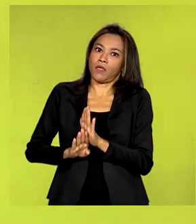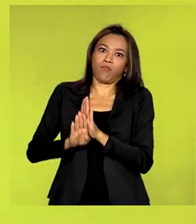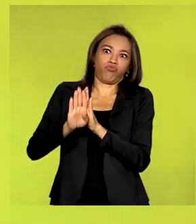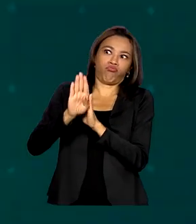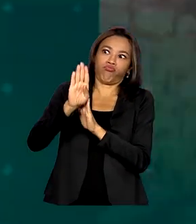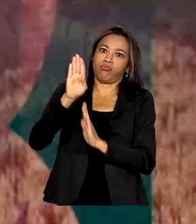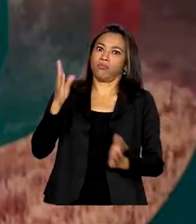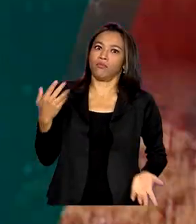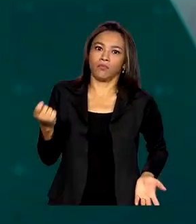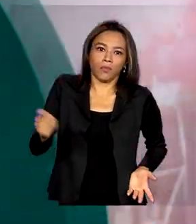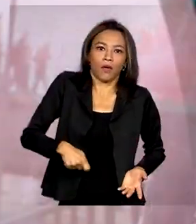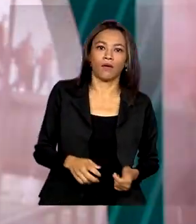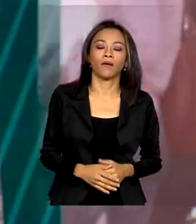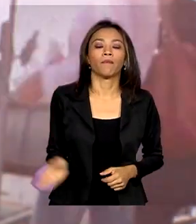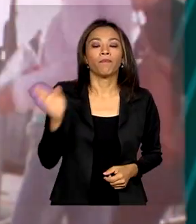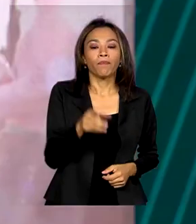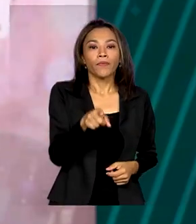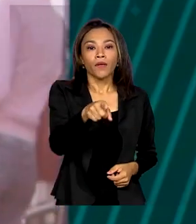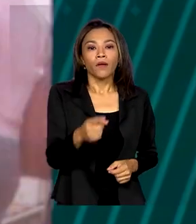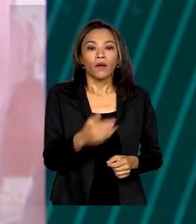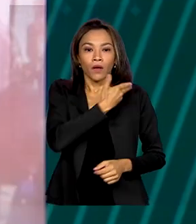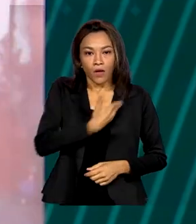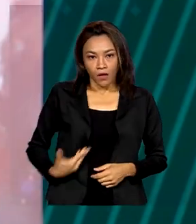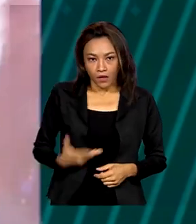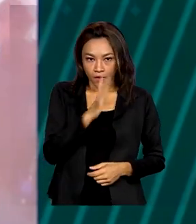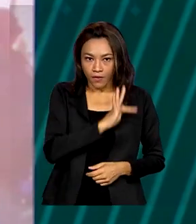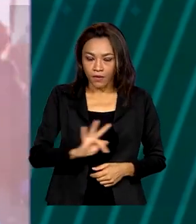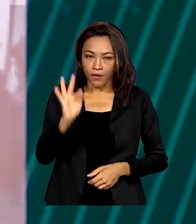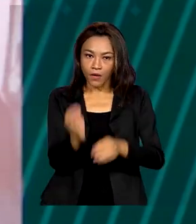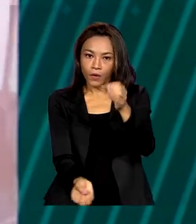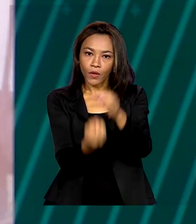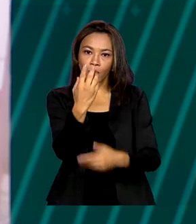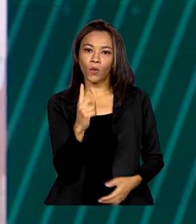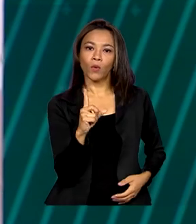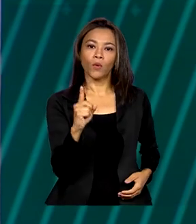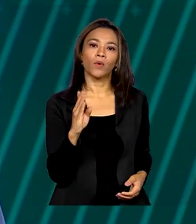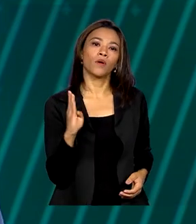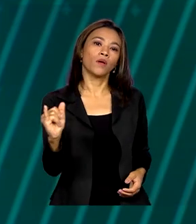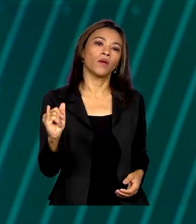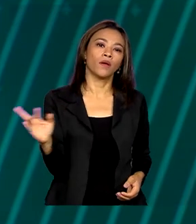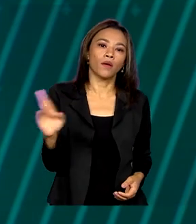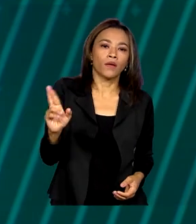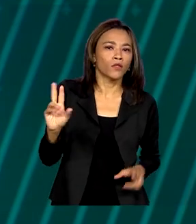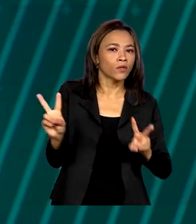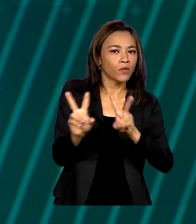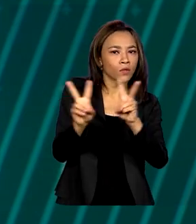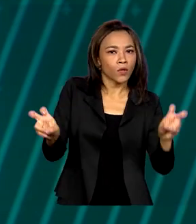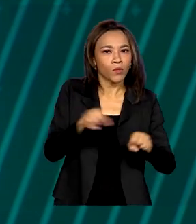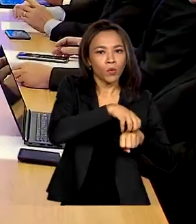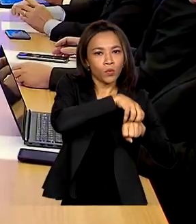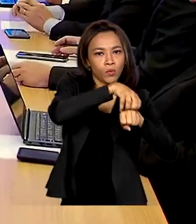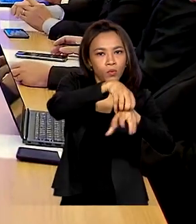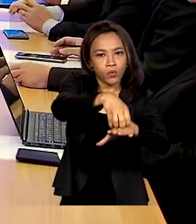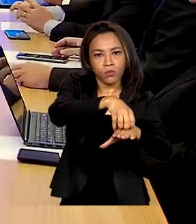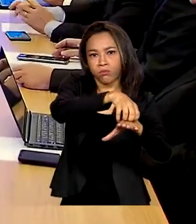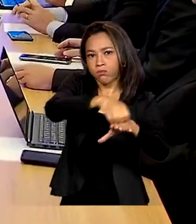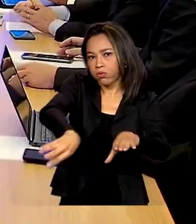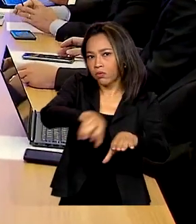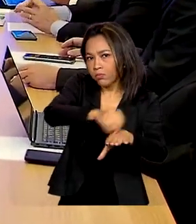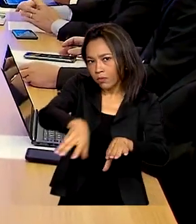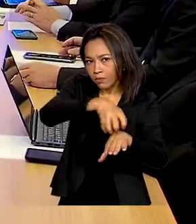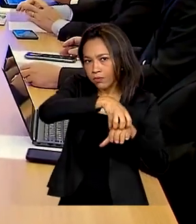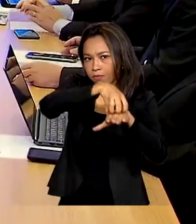E o governo federal ampliou em R$ 1 bilhão os investimentos para o escoamento da safra agrícola.